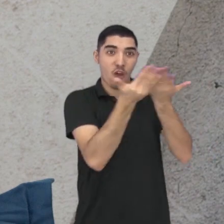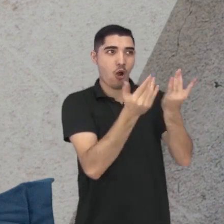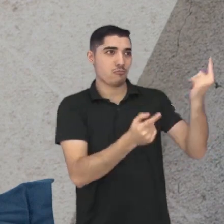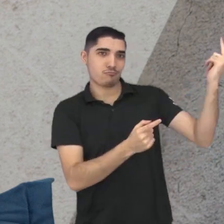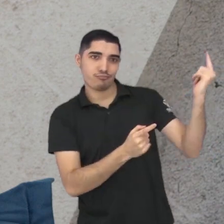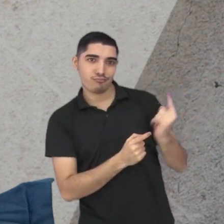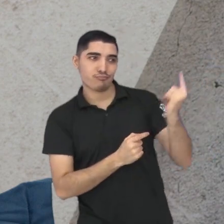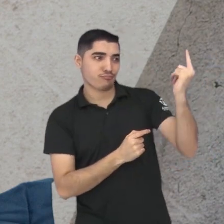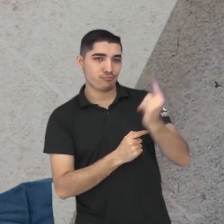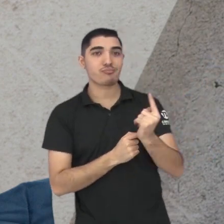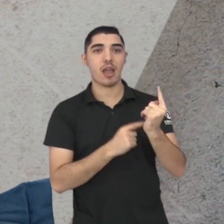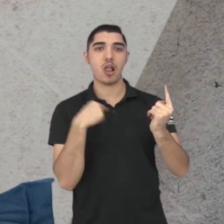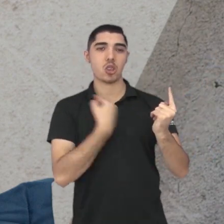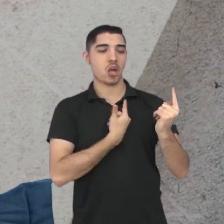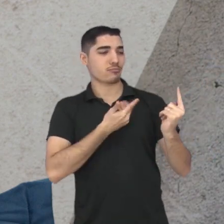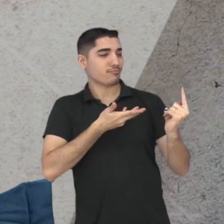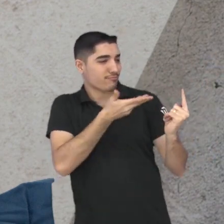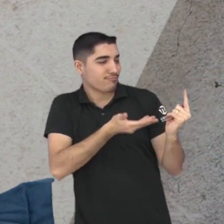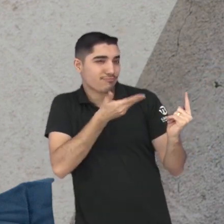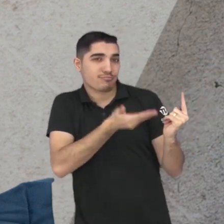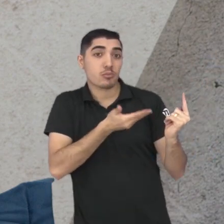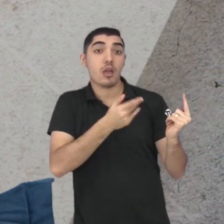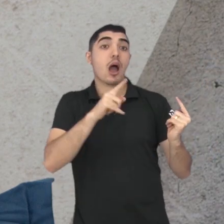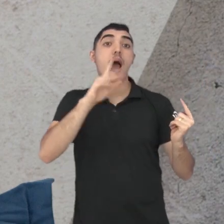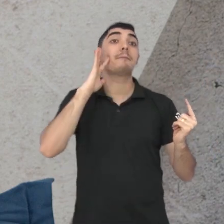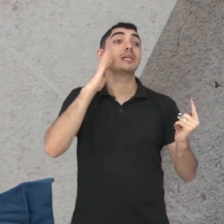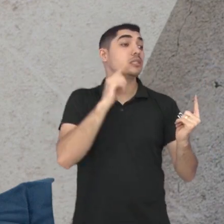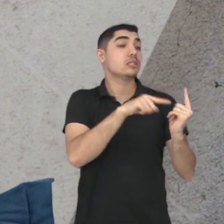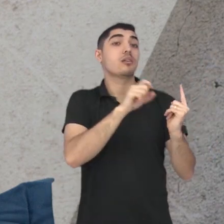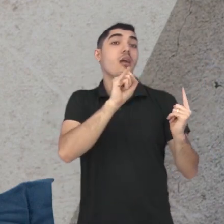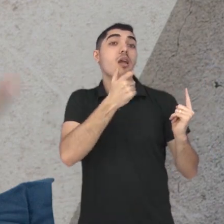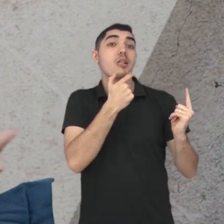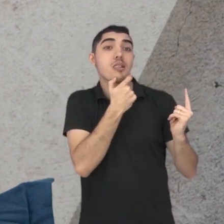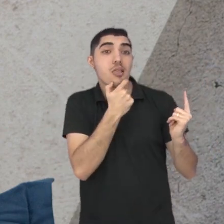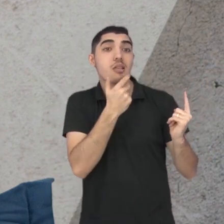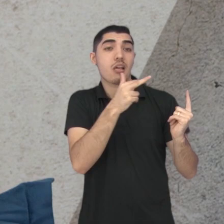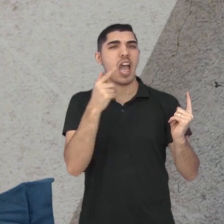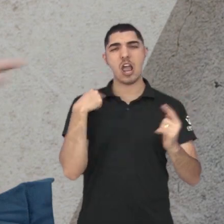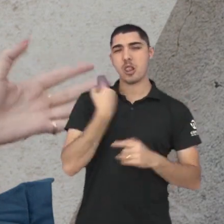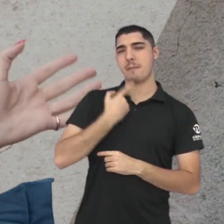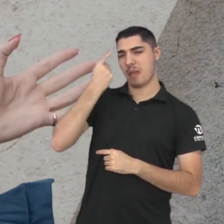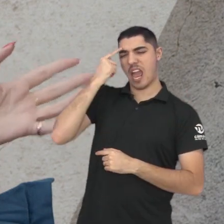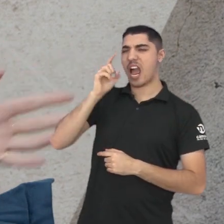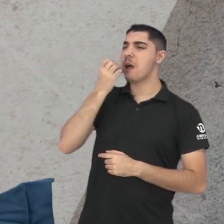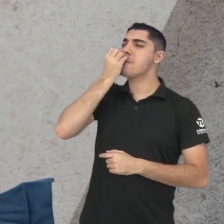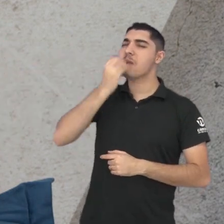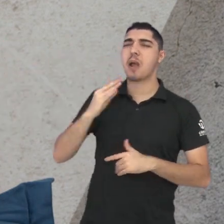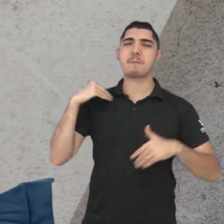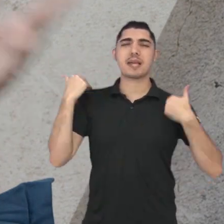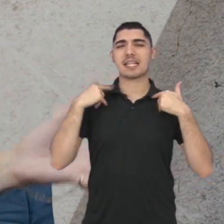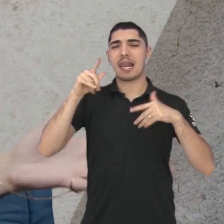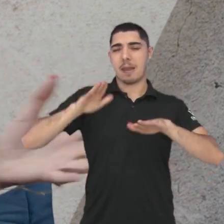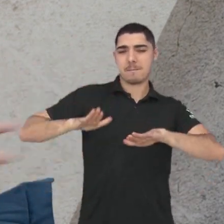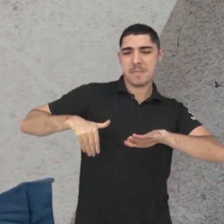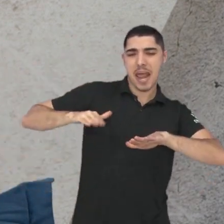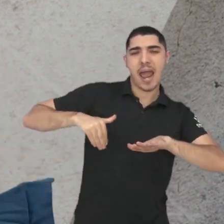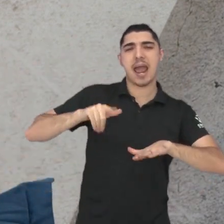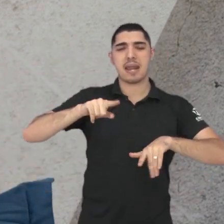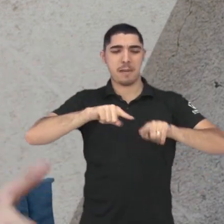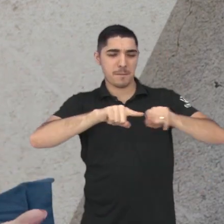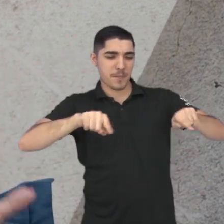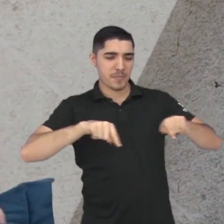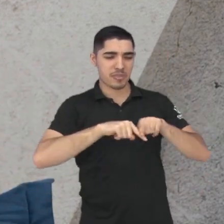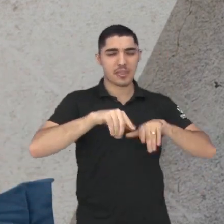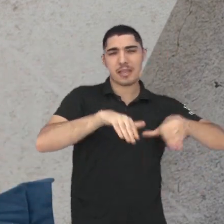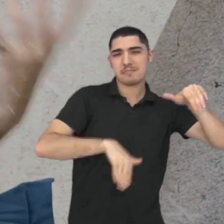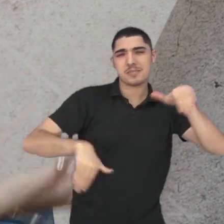turistas, né? Então, a gente já começa com um preparatório antes que as pessoas, às vezes, não imaginam, porque elas ficam com essa ideia de que só é a parte boa, né? Você só está lá na praia, você está de frente